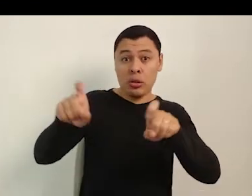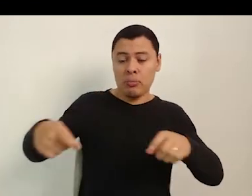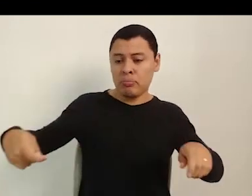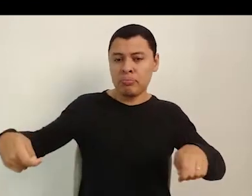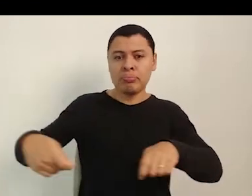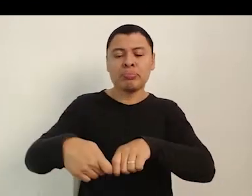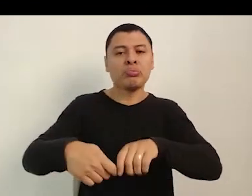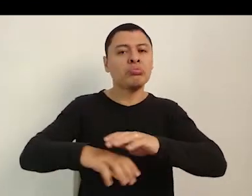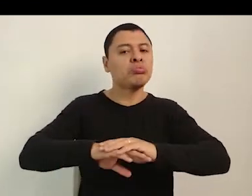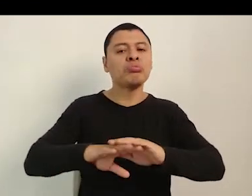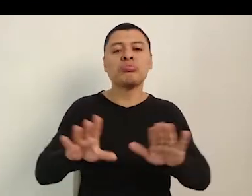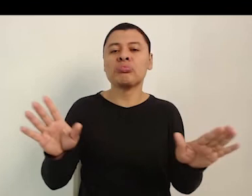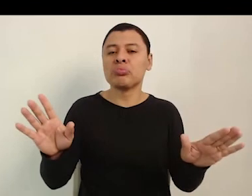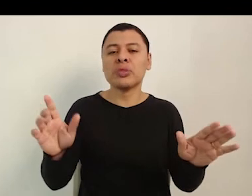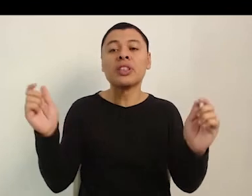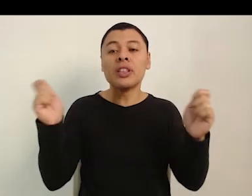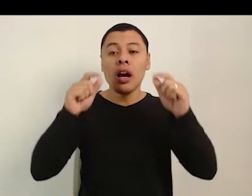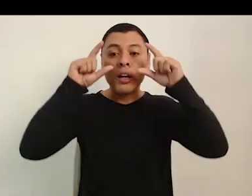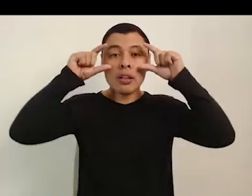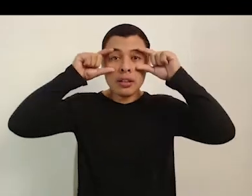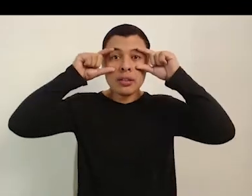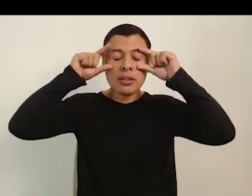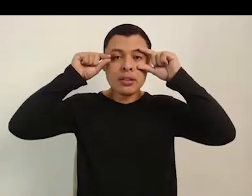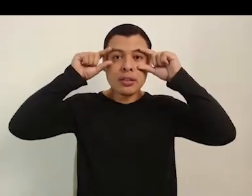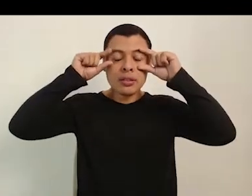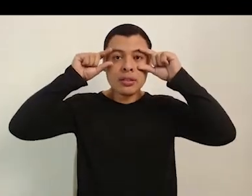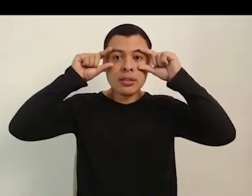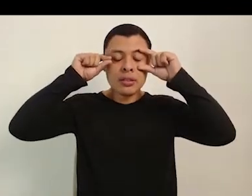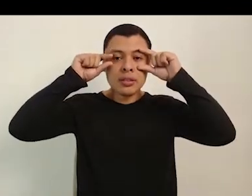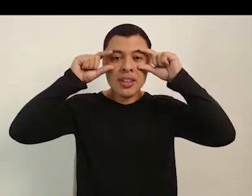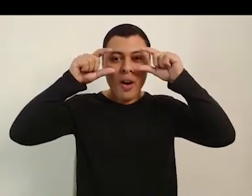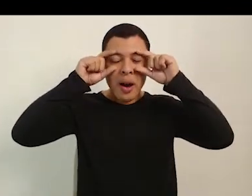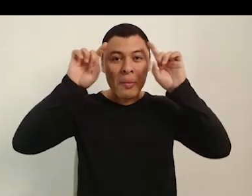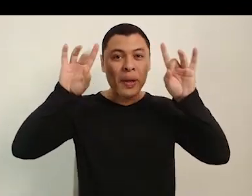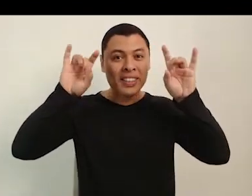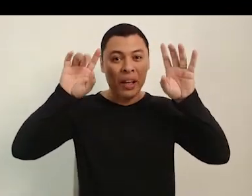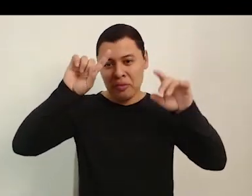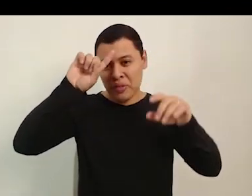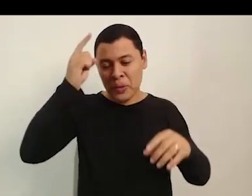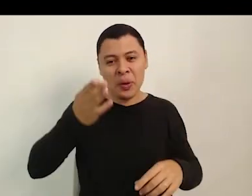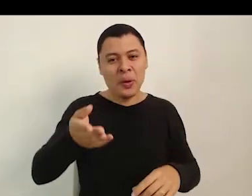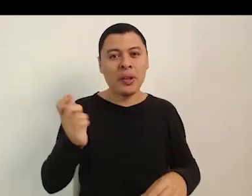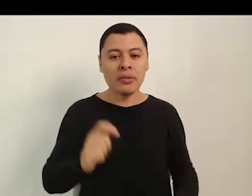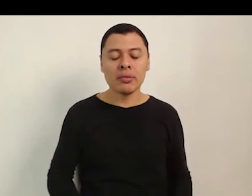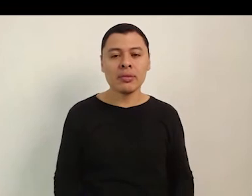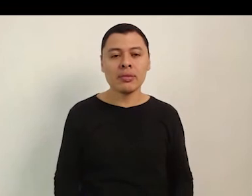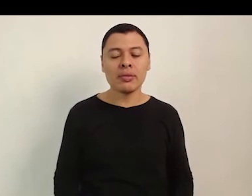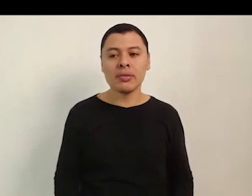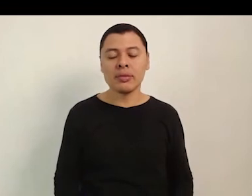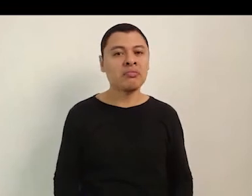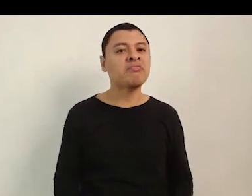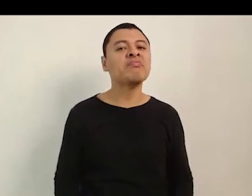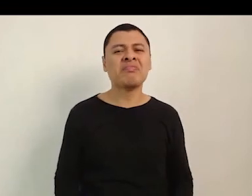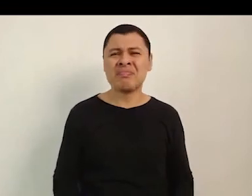Dá para usar o Tix até com o piscar dos olhos, com esses óculos especiais que inventores malucos criaram. Essa turma pensou em